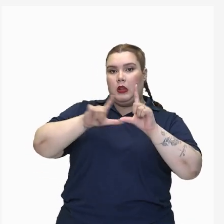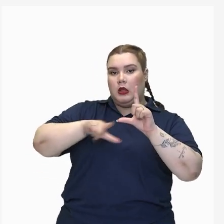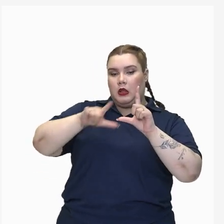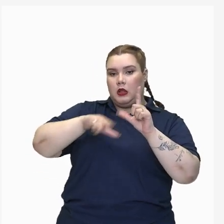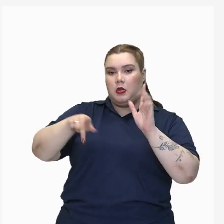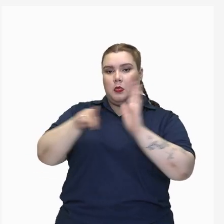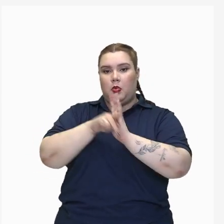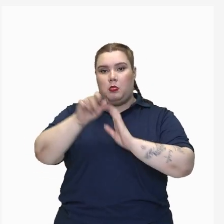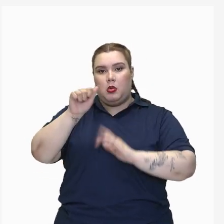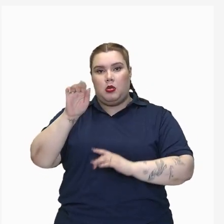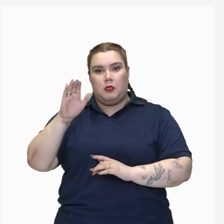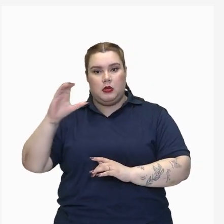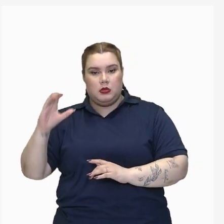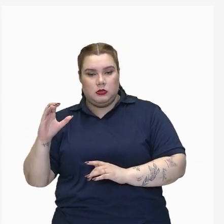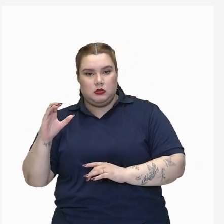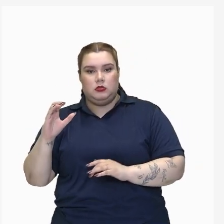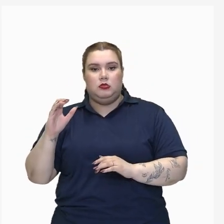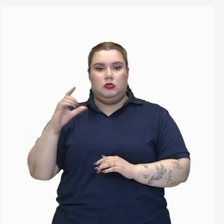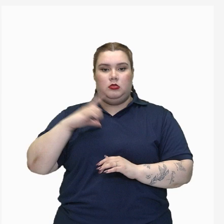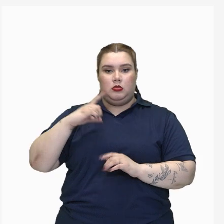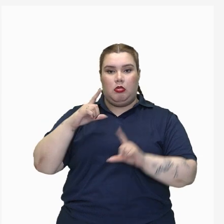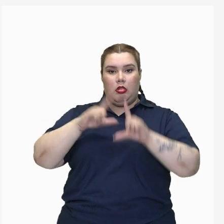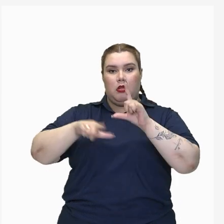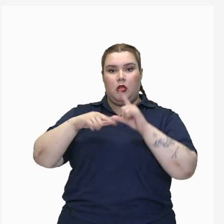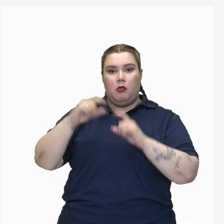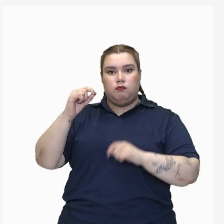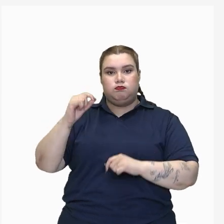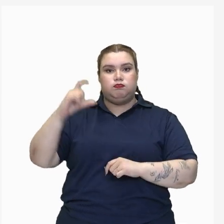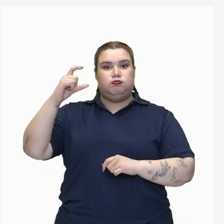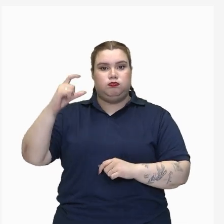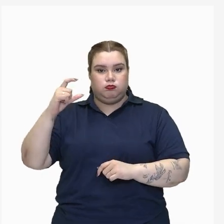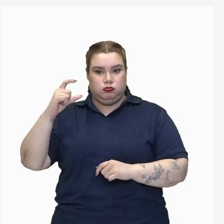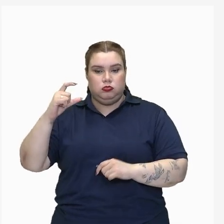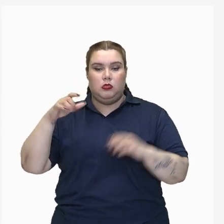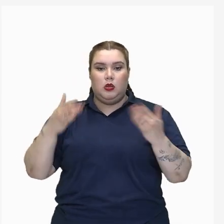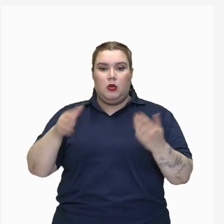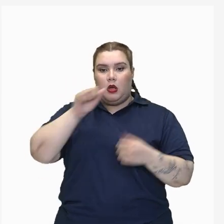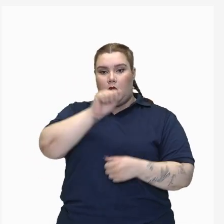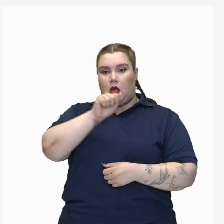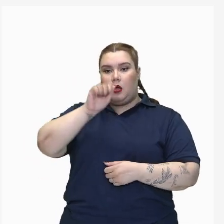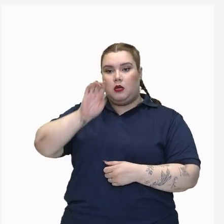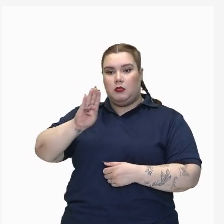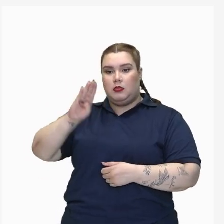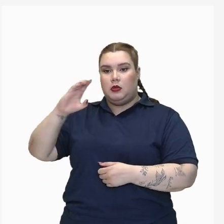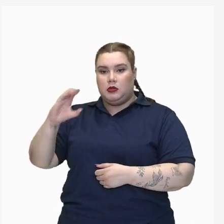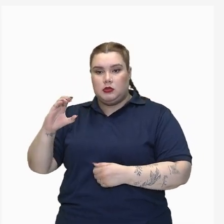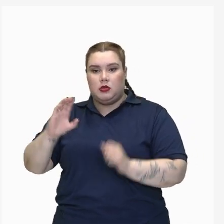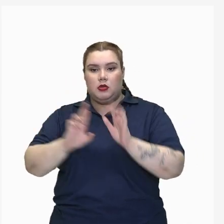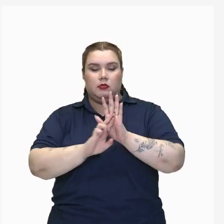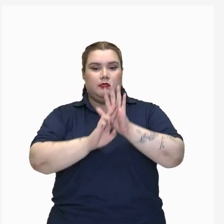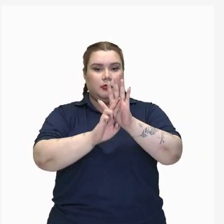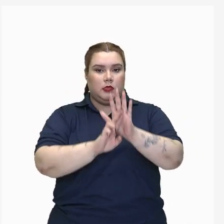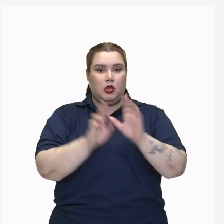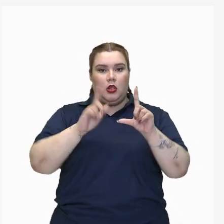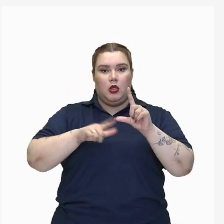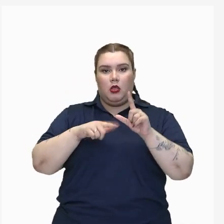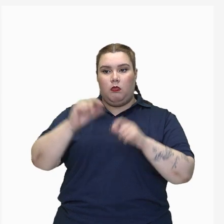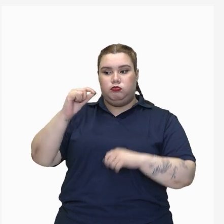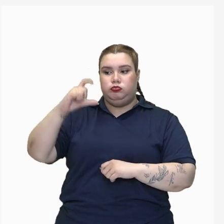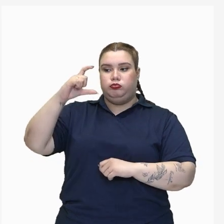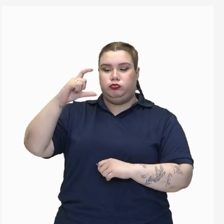estar com letras maiúsculas, né? Então, por isso que A, B e C são representados aí com letras maiúsculas, tá